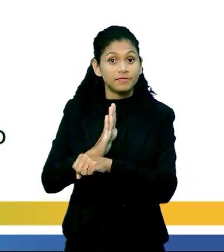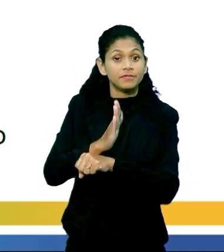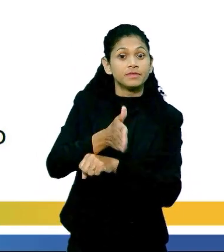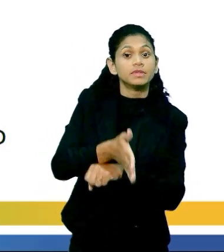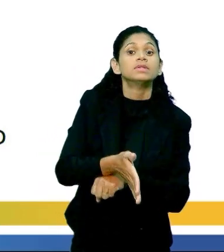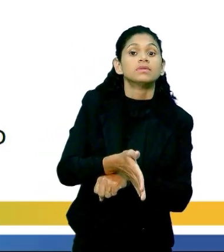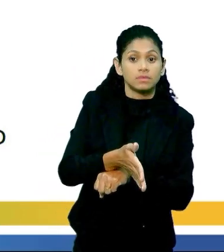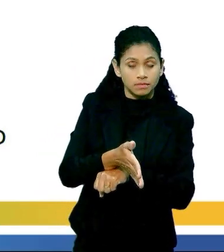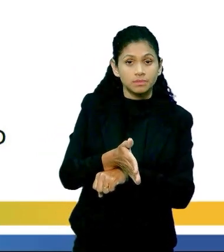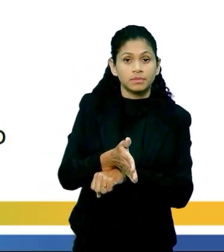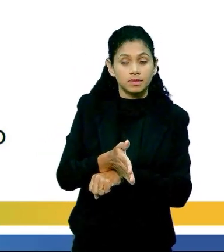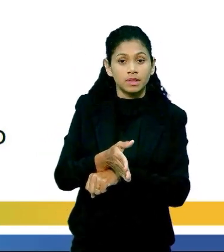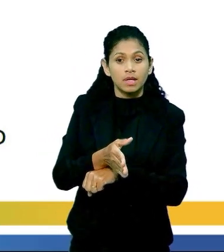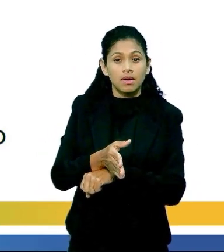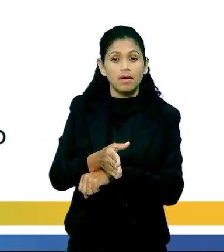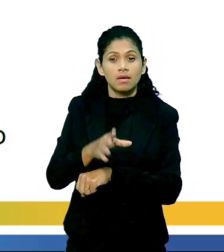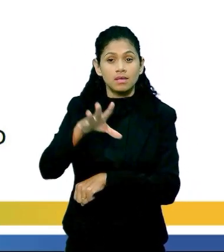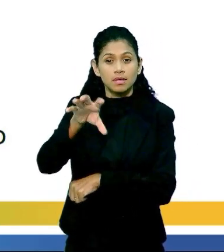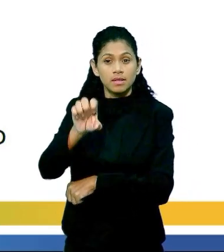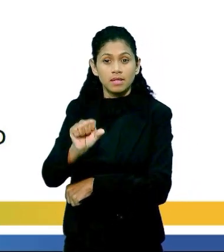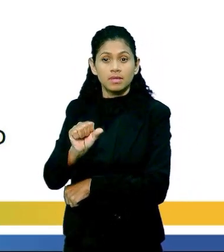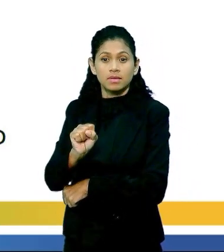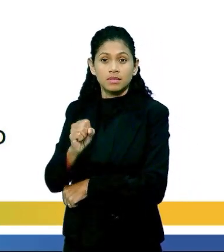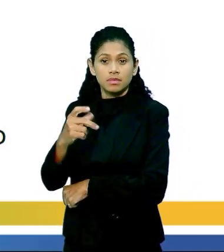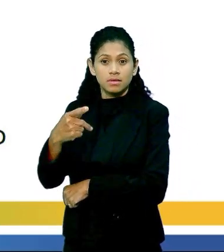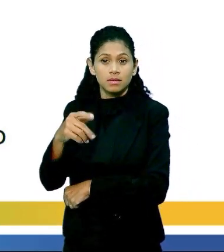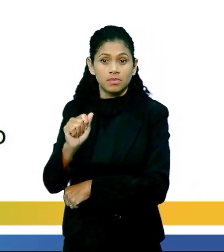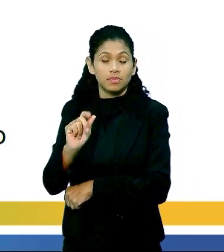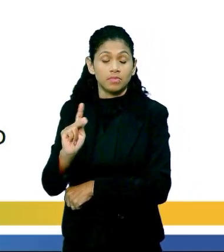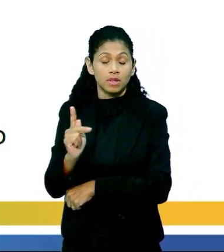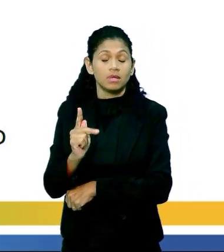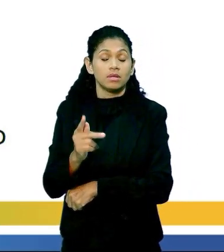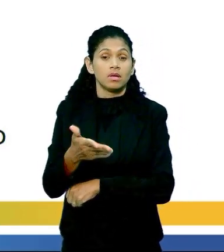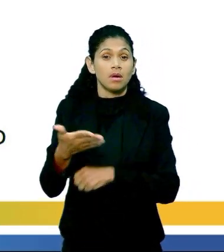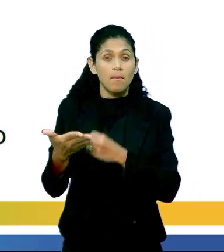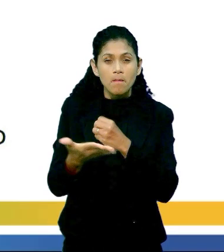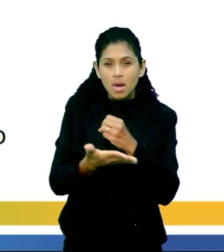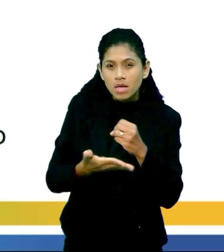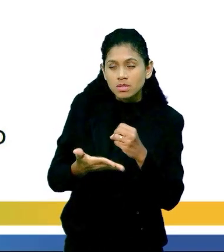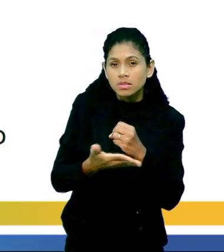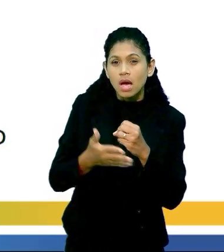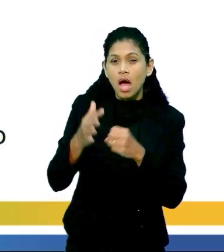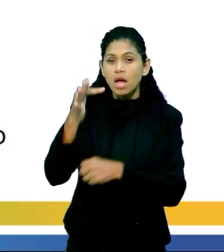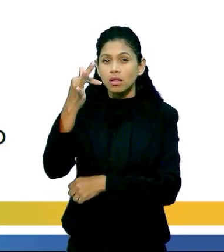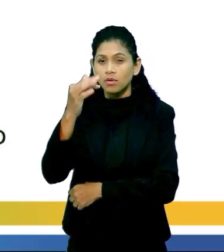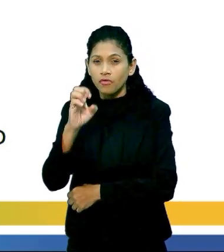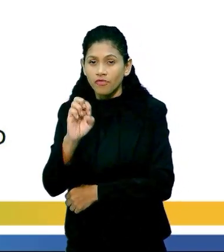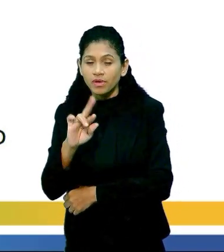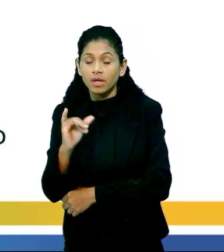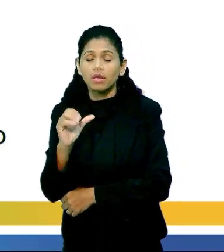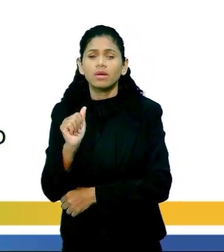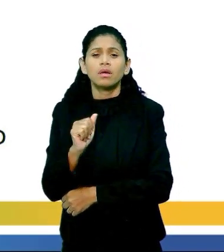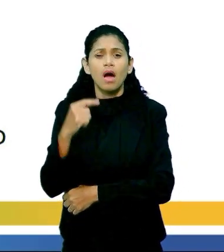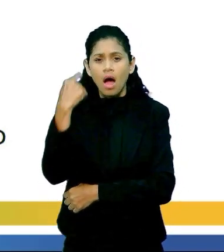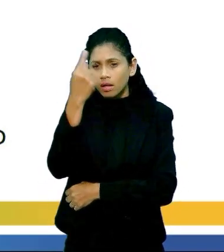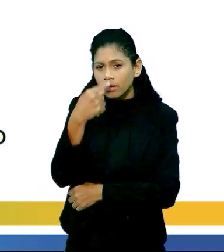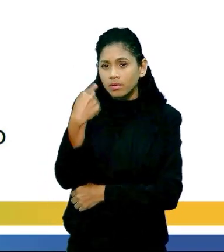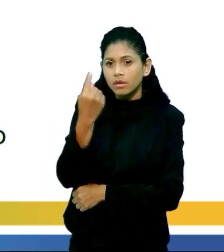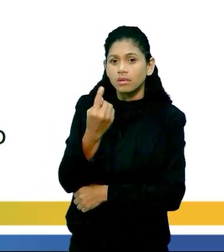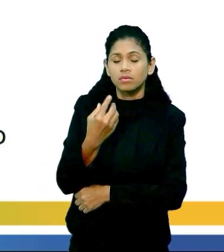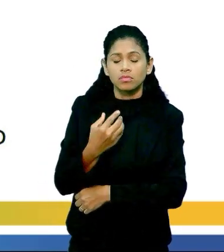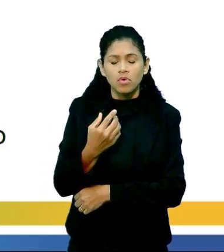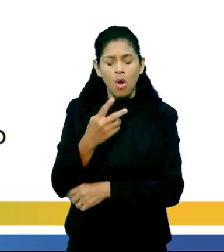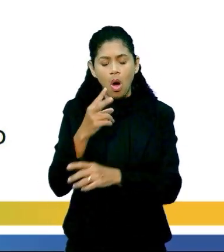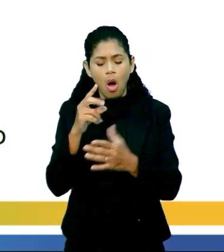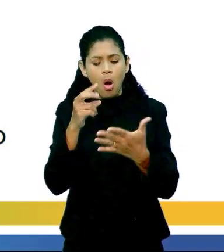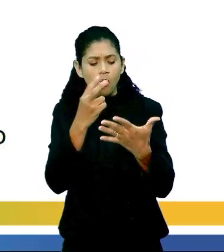planejar sua visita de acordo com os feriados nacionais espanhol. Ao observar o calendário com alguns dos principais